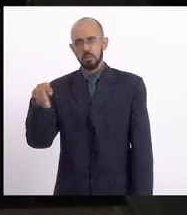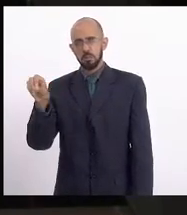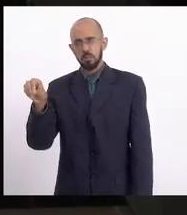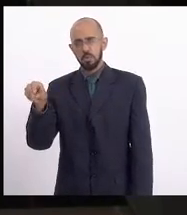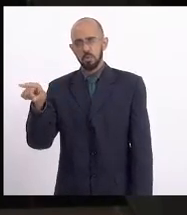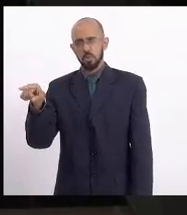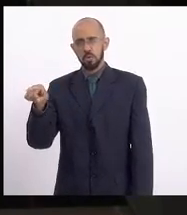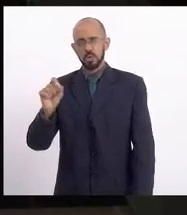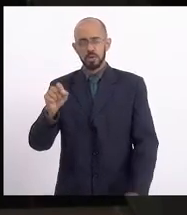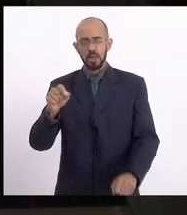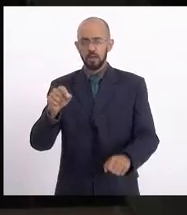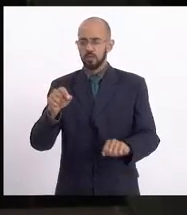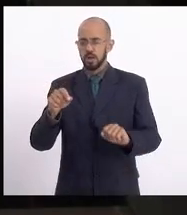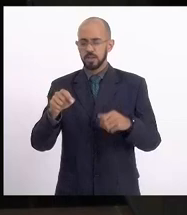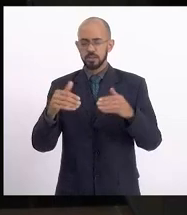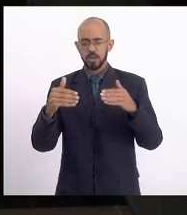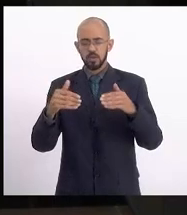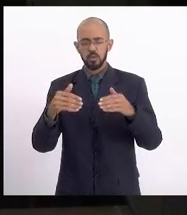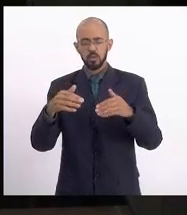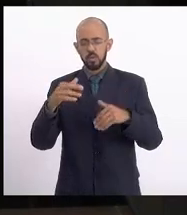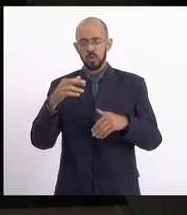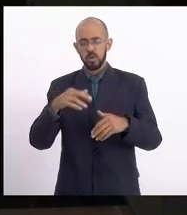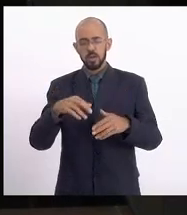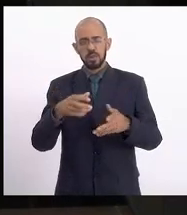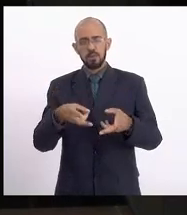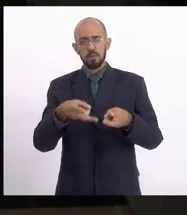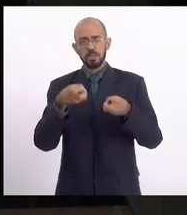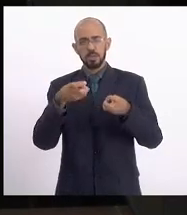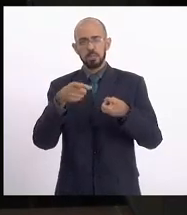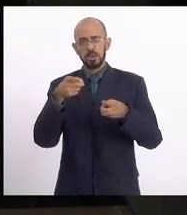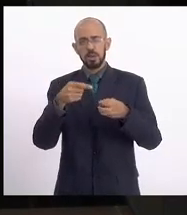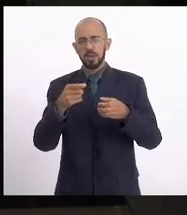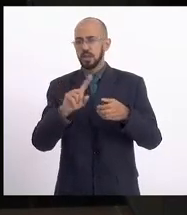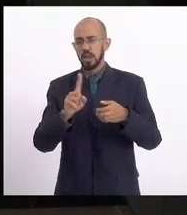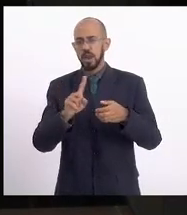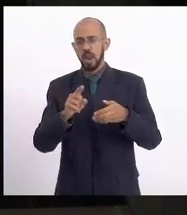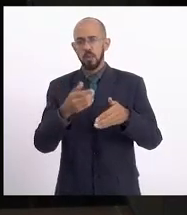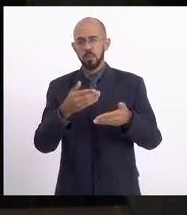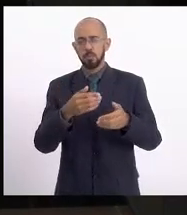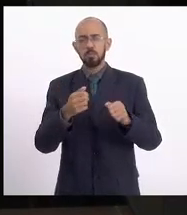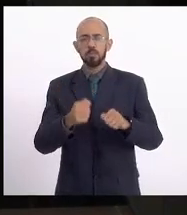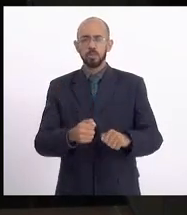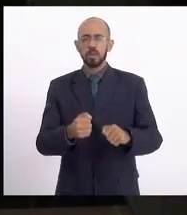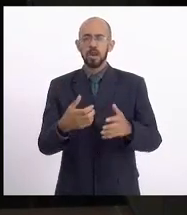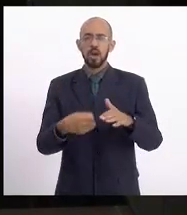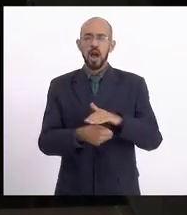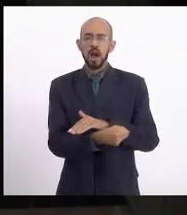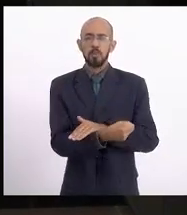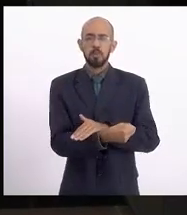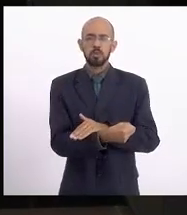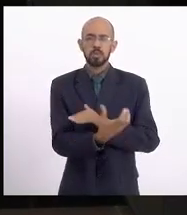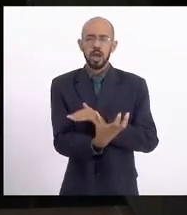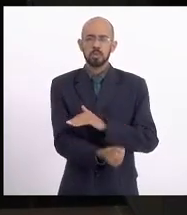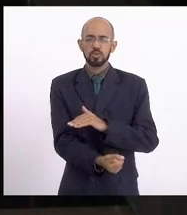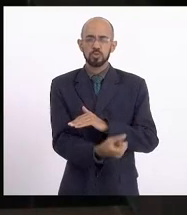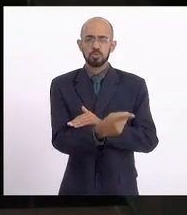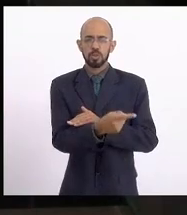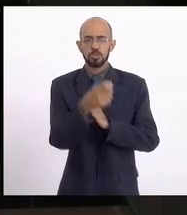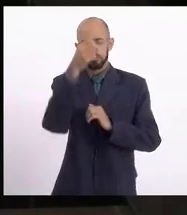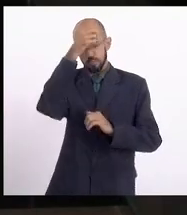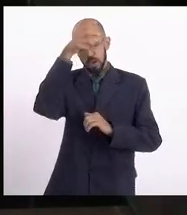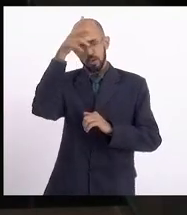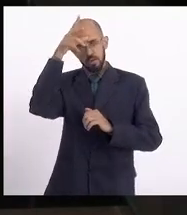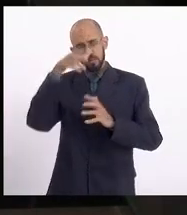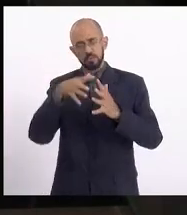injustamente inelegível, tendo ganho as eleições de prefeito de Petrópolis.